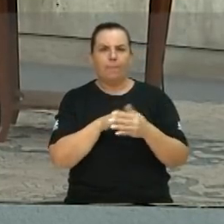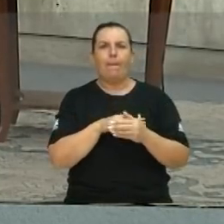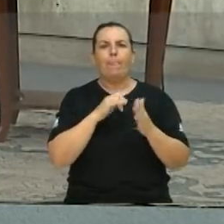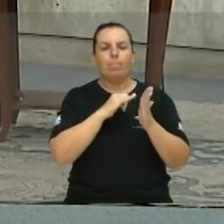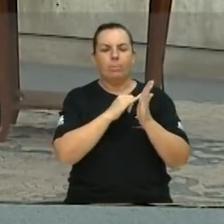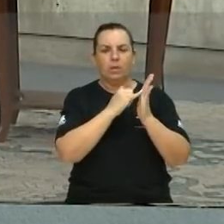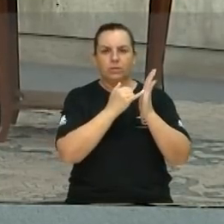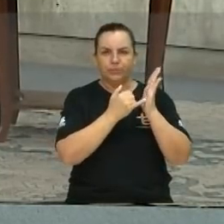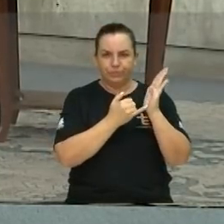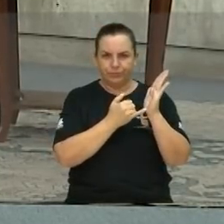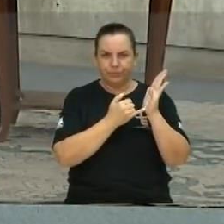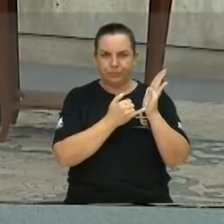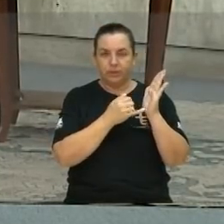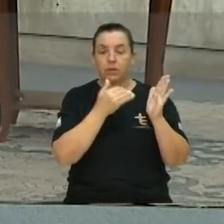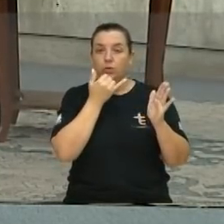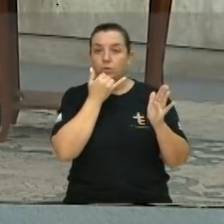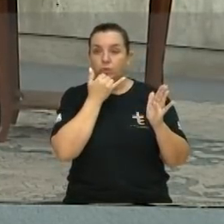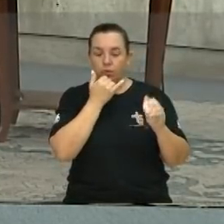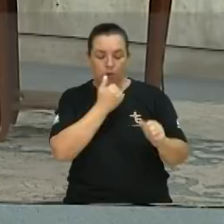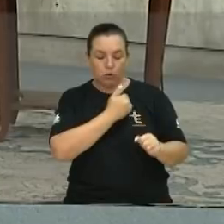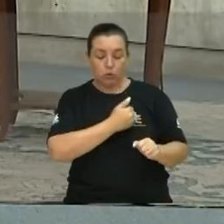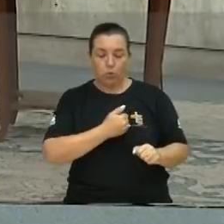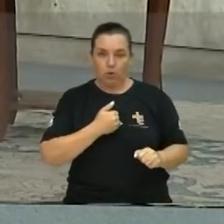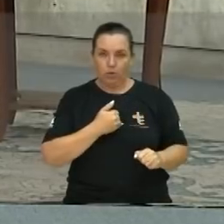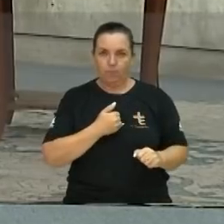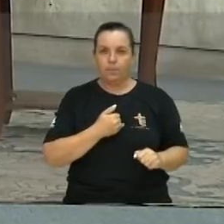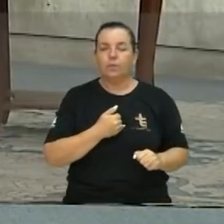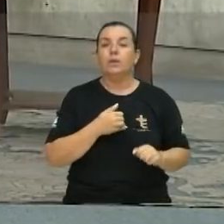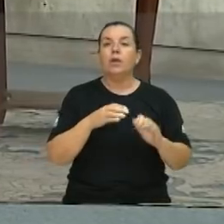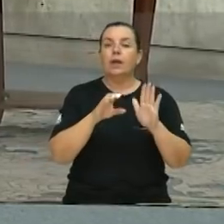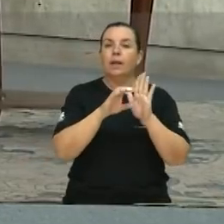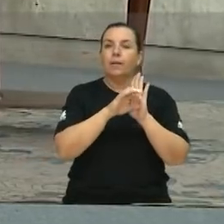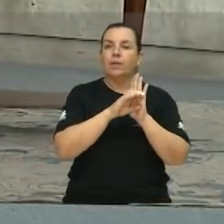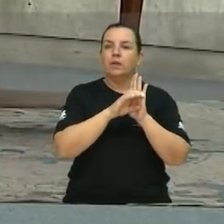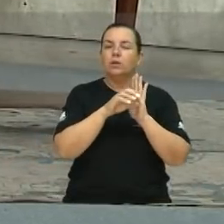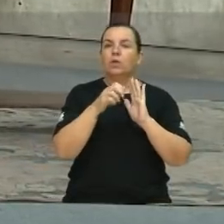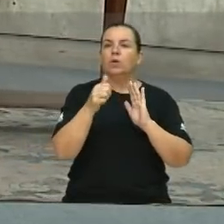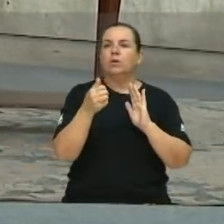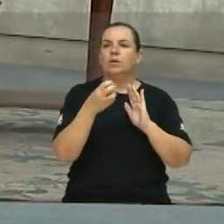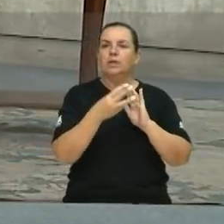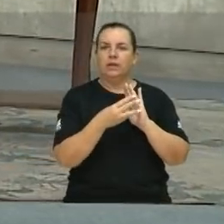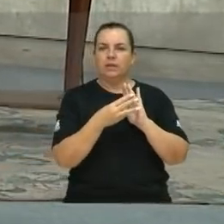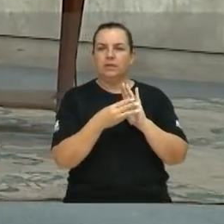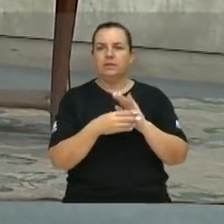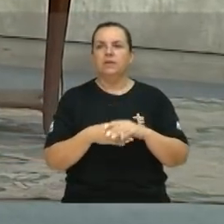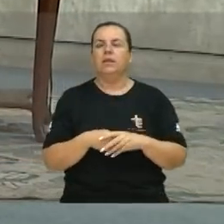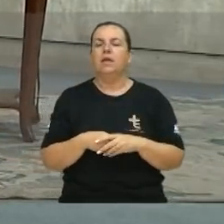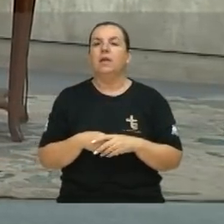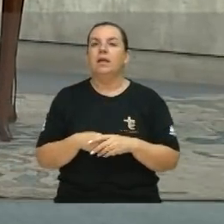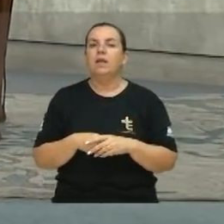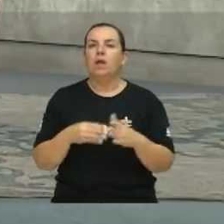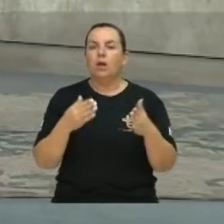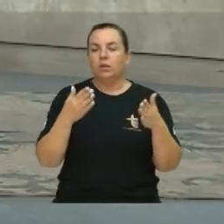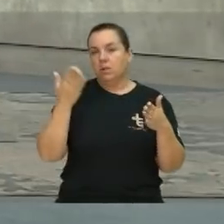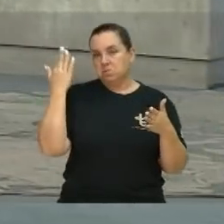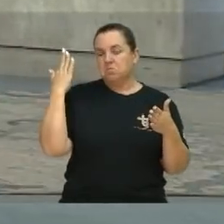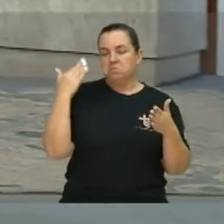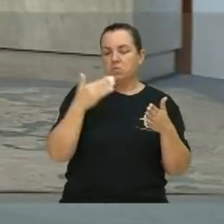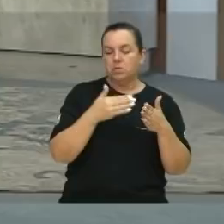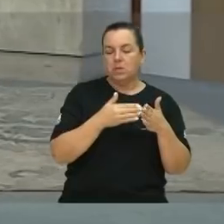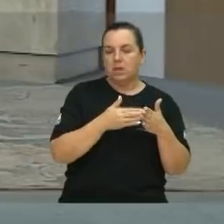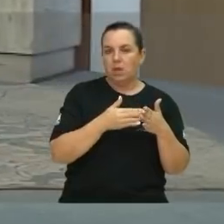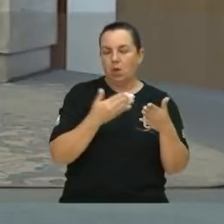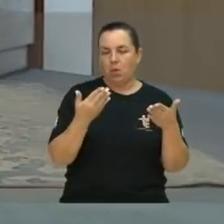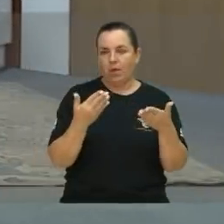joão capítulo 13 a continuidade é como assim nem tivéssemos parado do último para hoje